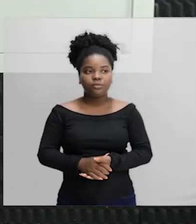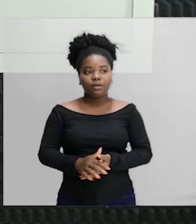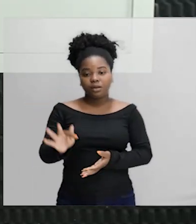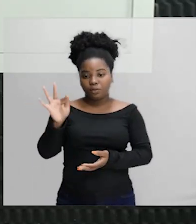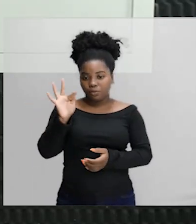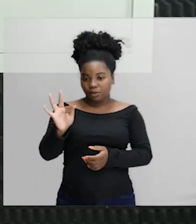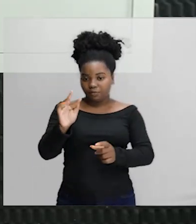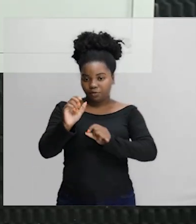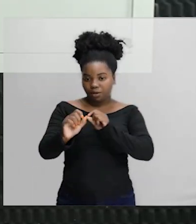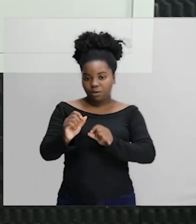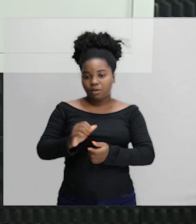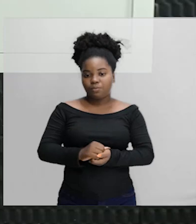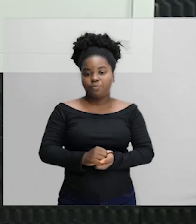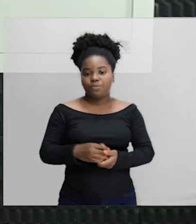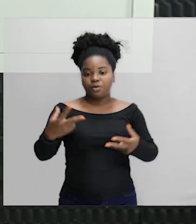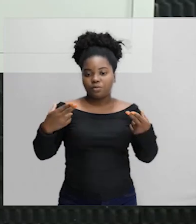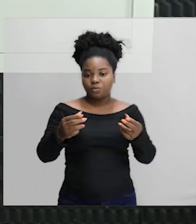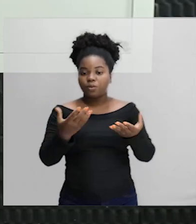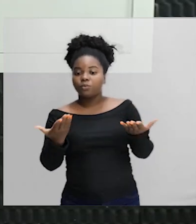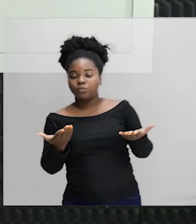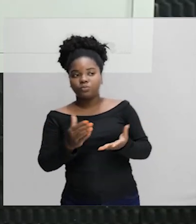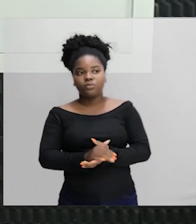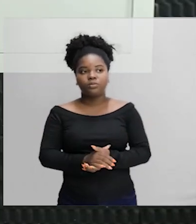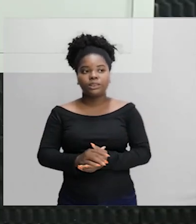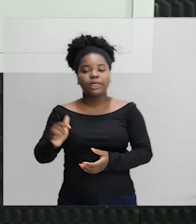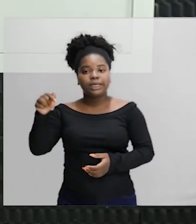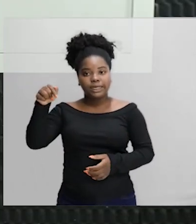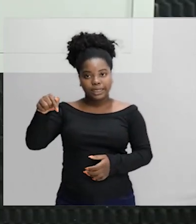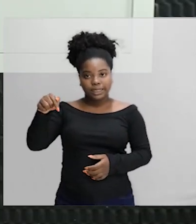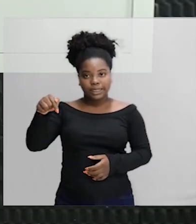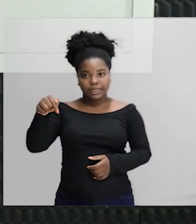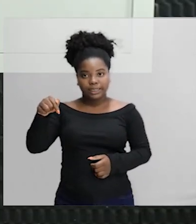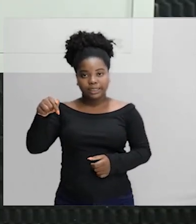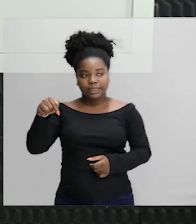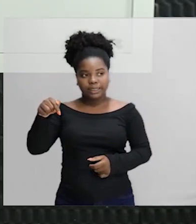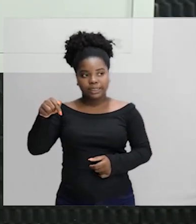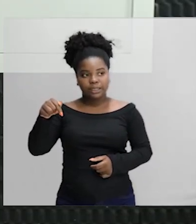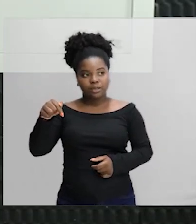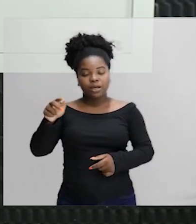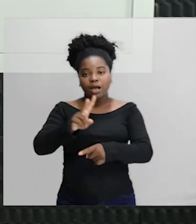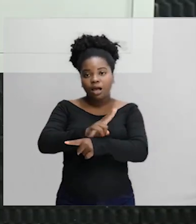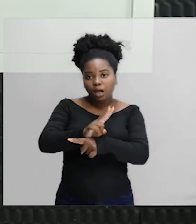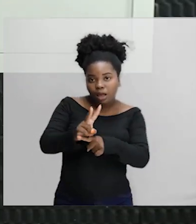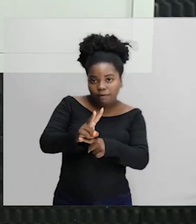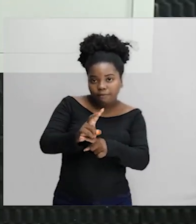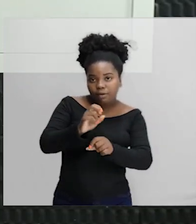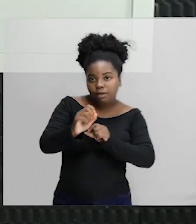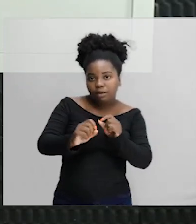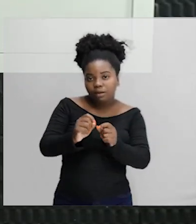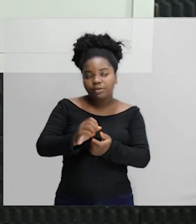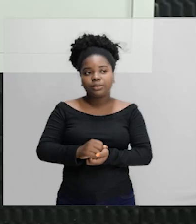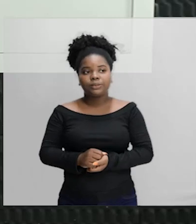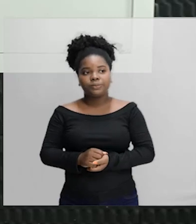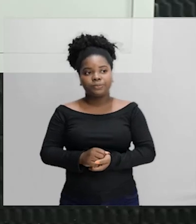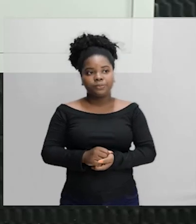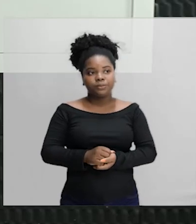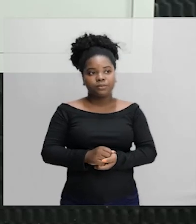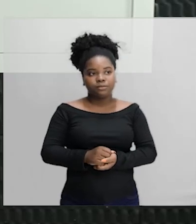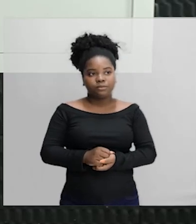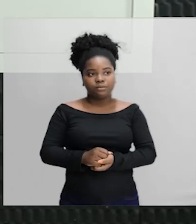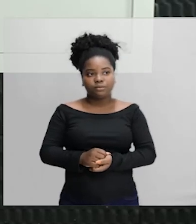força, ela vai ser igual, ó, carga, que a gente repete, a velocidade é o comprimento do